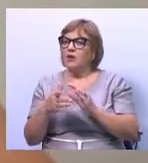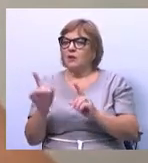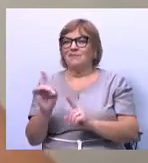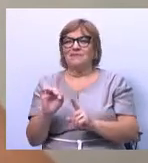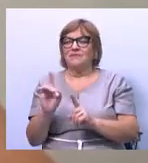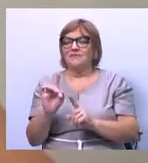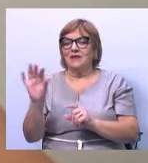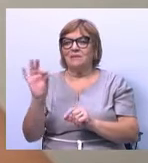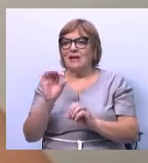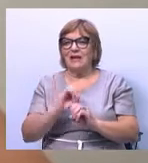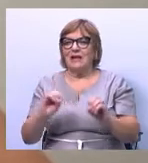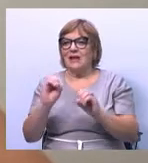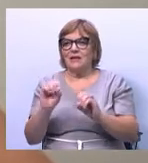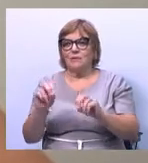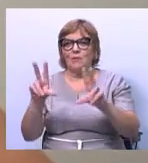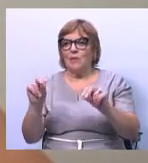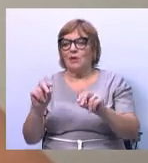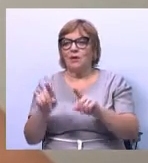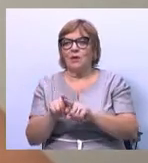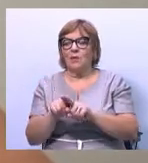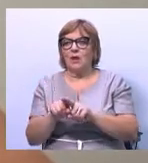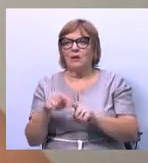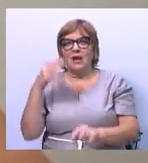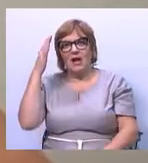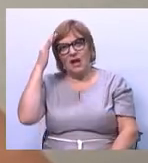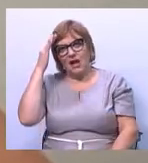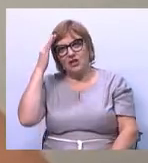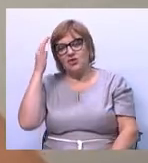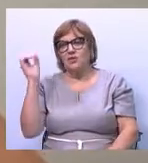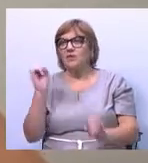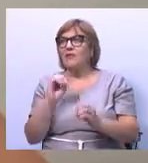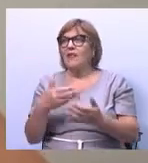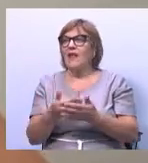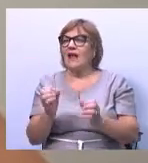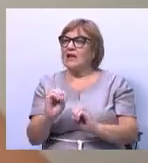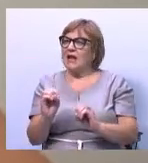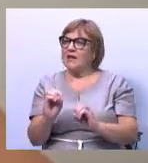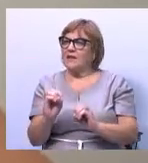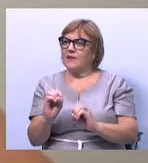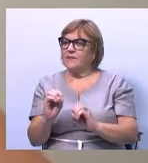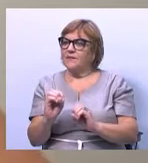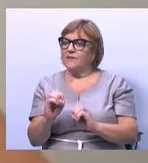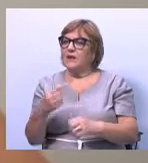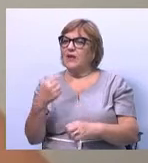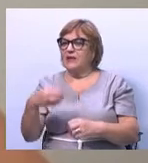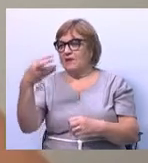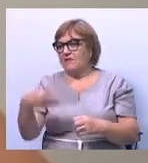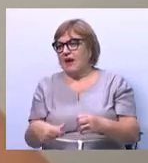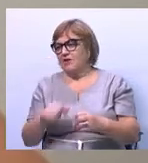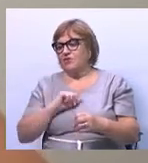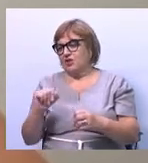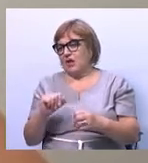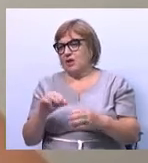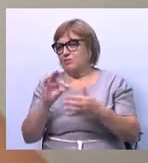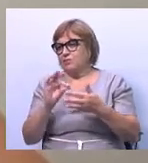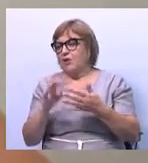estarmos a utilizar em pleno e depois podemos achar que não está a fazer efeito. Lá está, existem vários fatores a ter em conta,